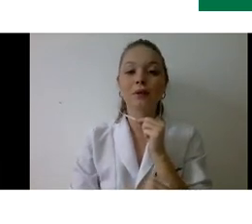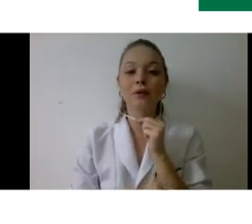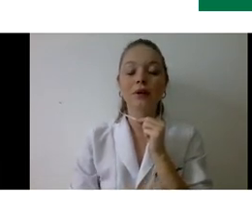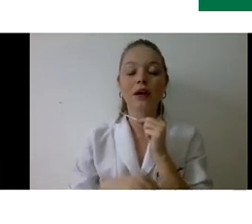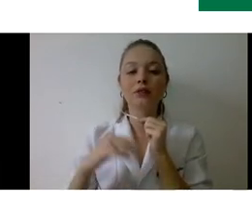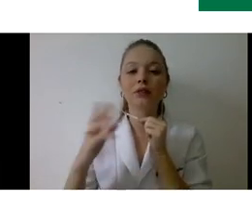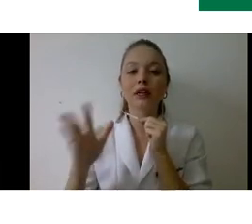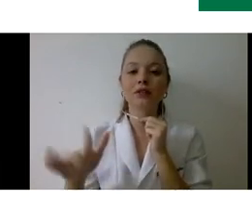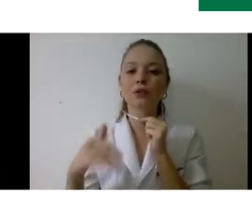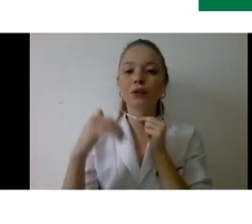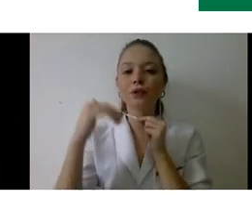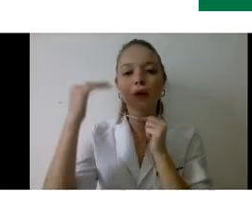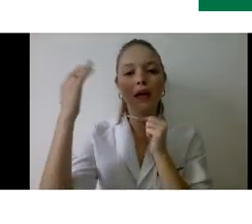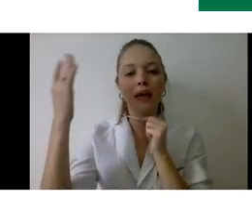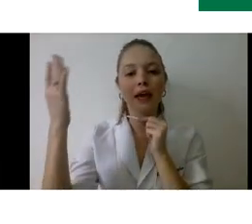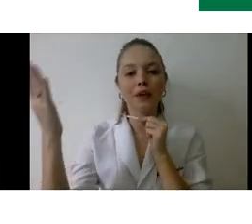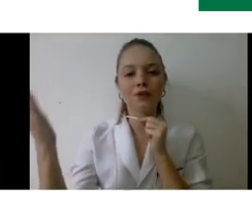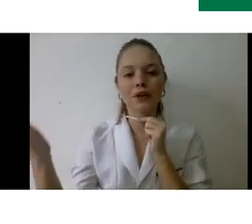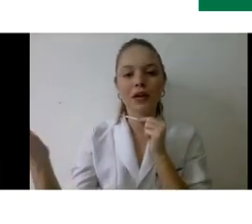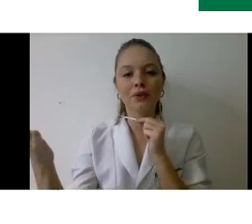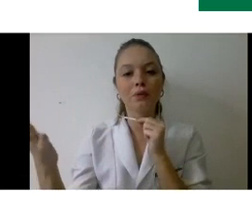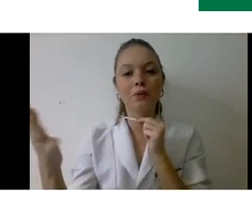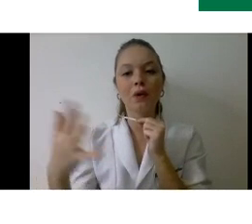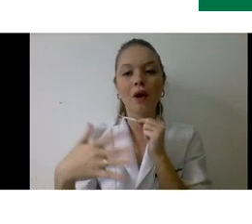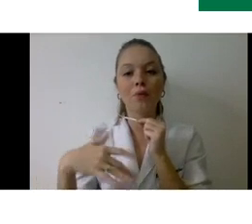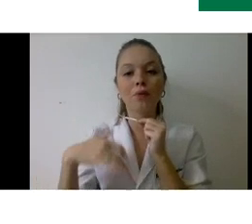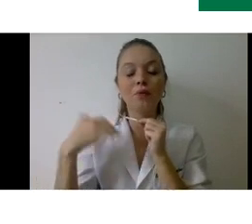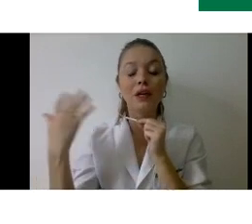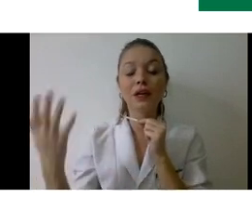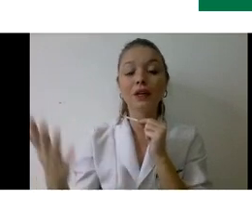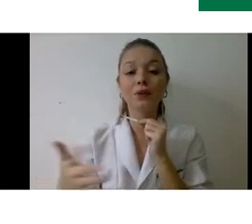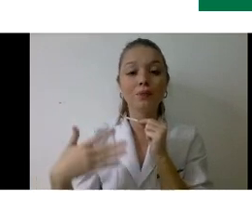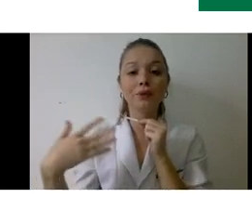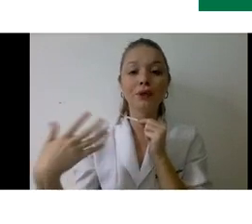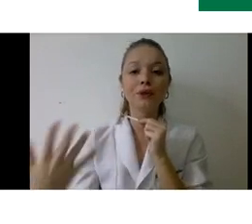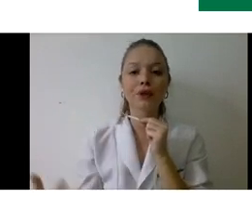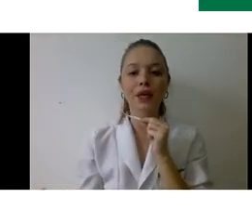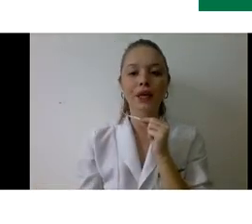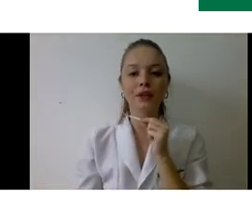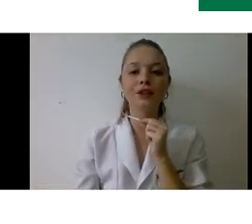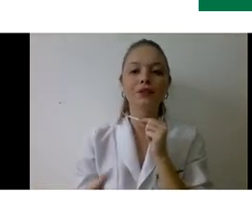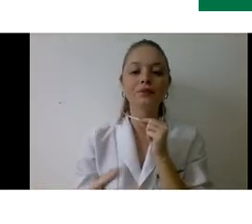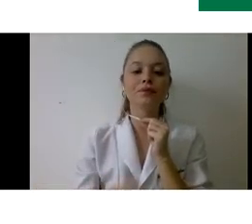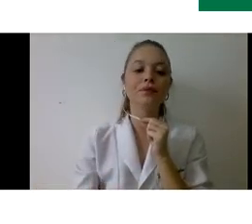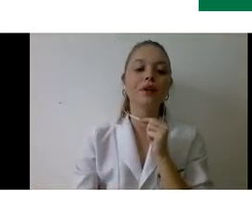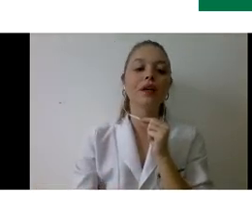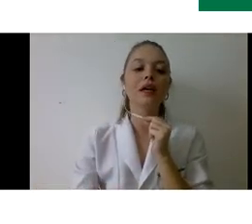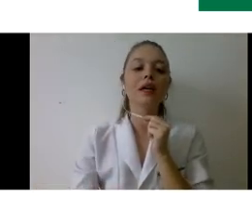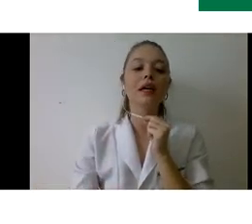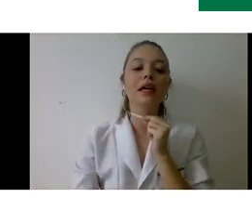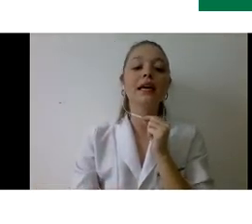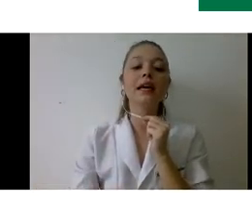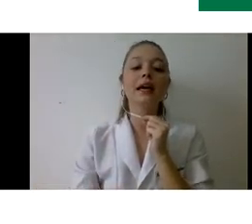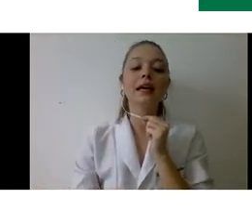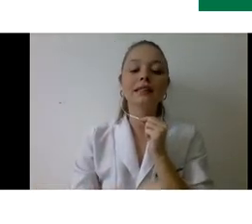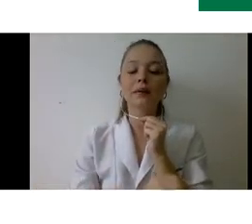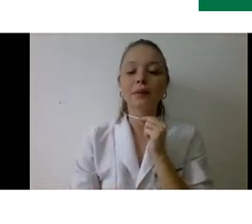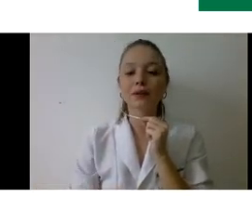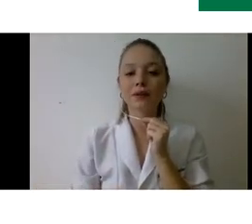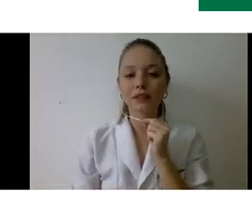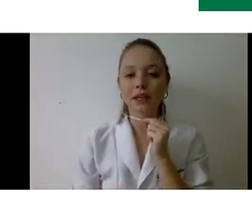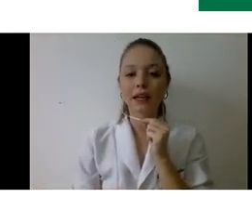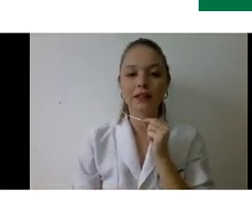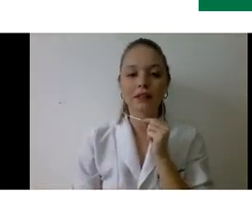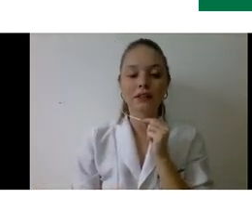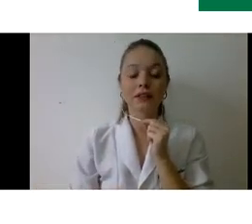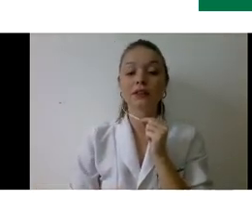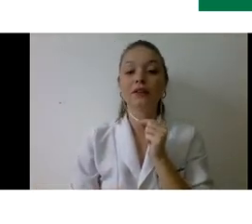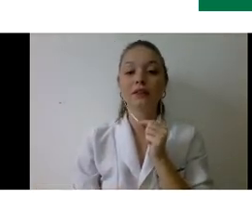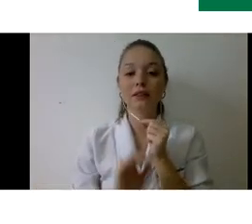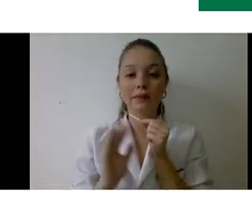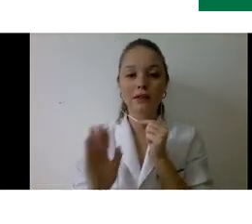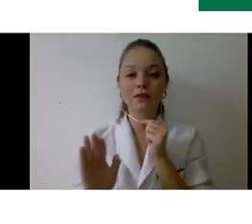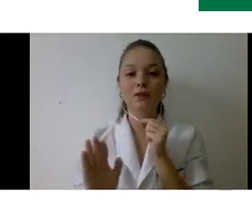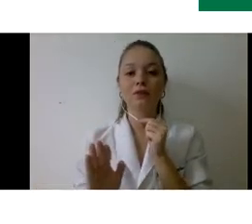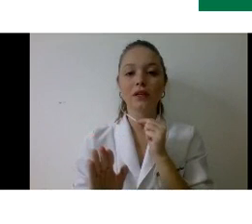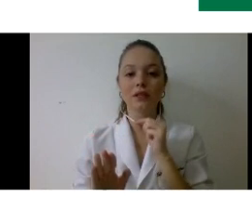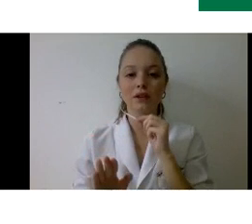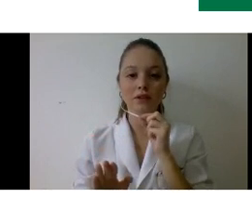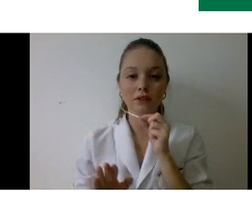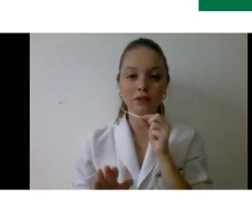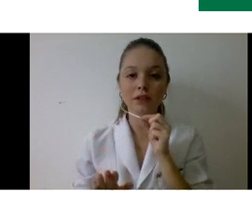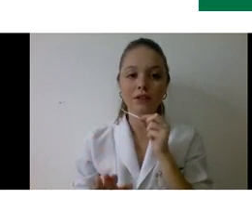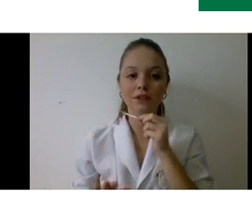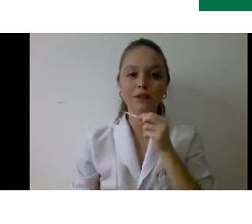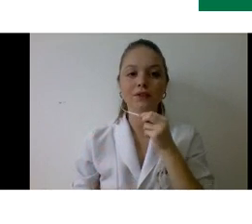escaldantes, tá bom? Que acontece quando é jogado algum líquido muito quente. E as queimaduras elétricas, que são as que